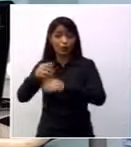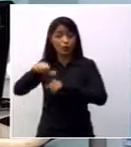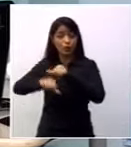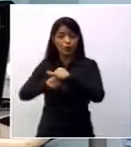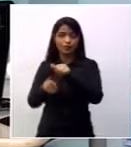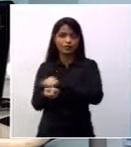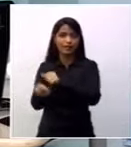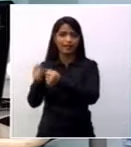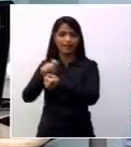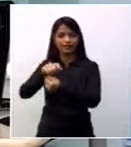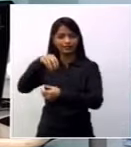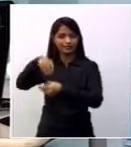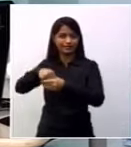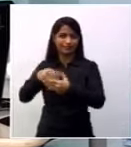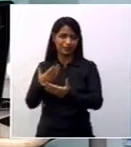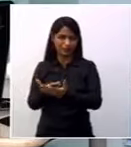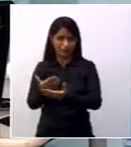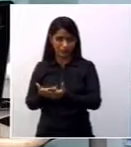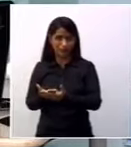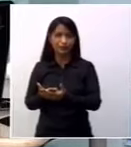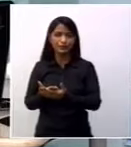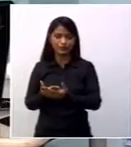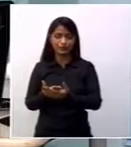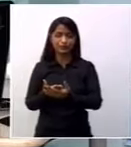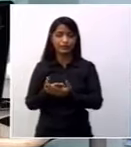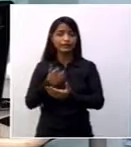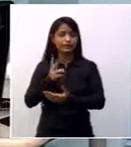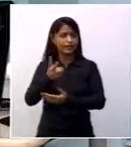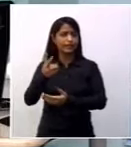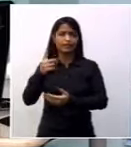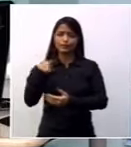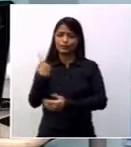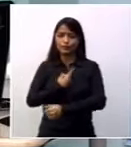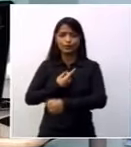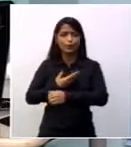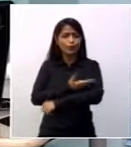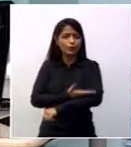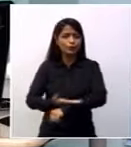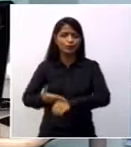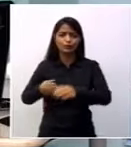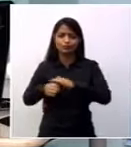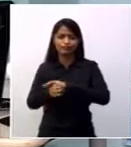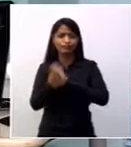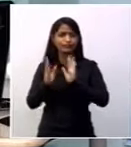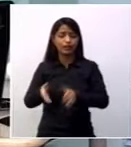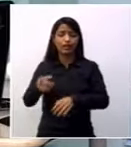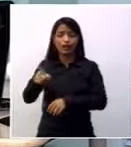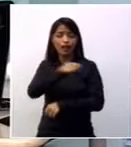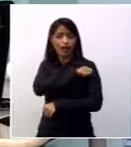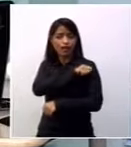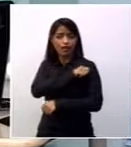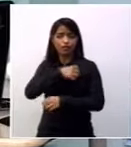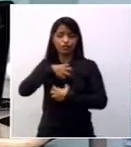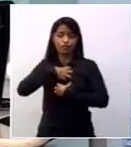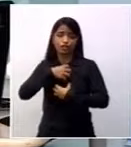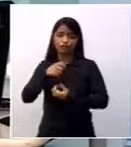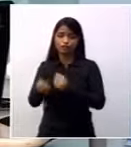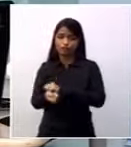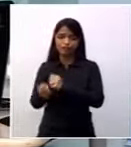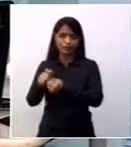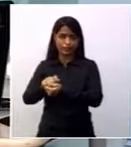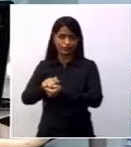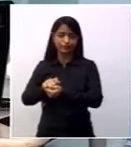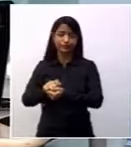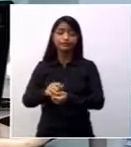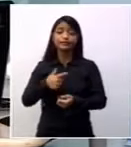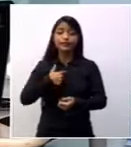escola. Tudo isso nós trabalhamos de maneira adaptada lá com os nossos alunos. Tudo bem? Então, vou fazer algumas perguntas para vocês, vou